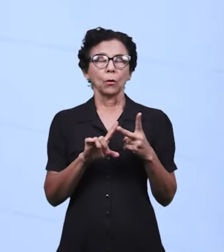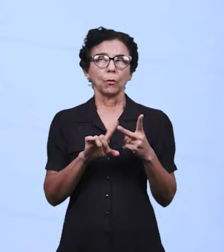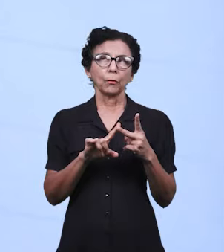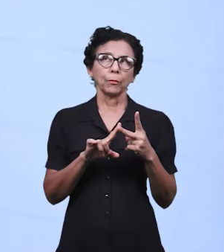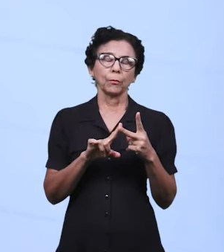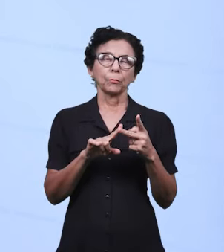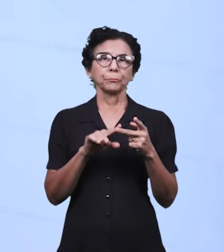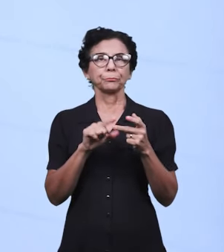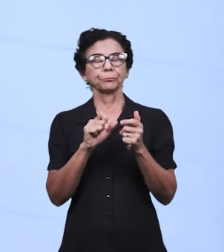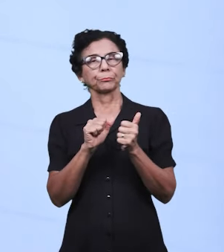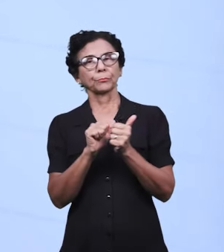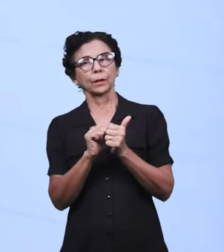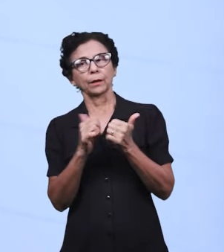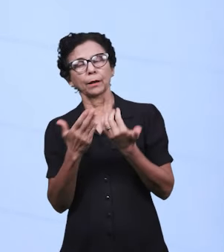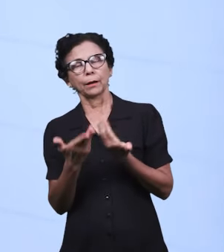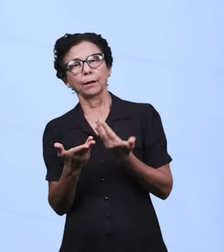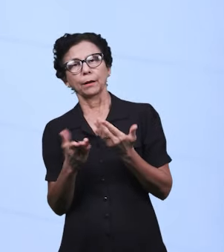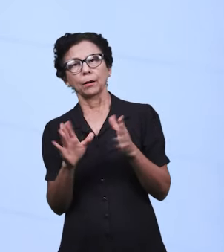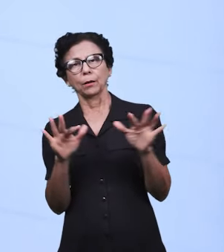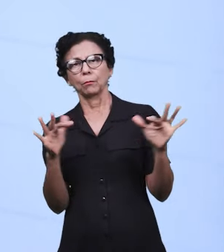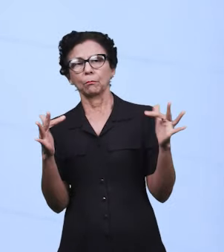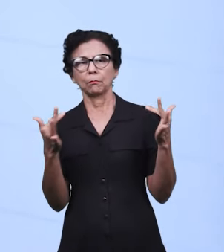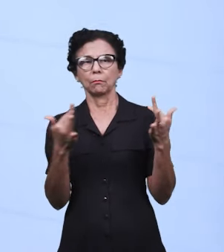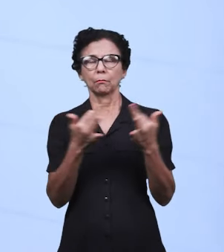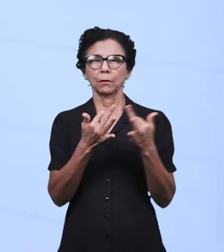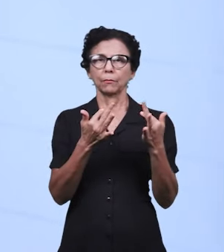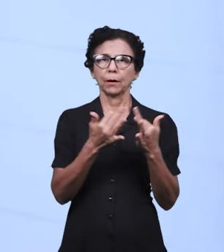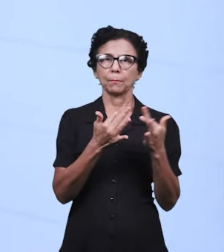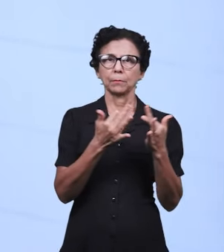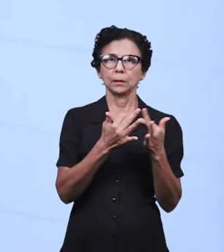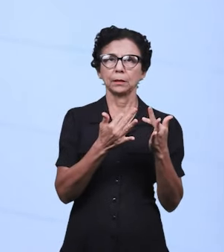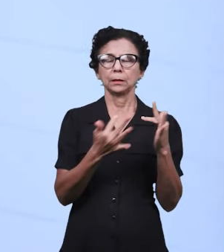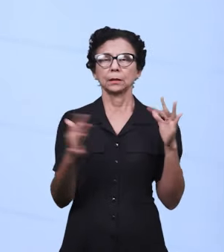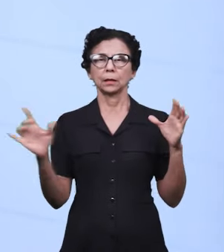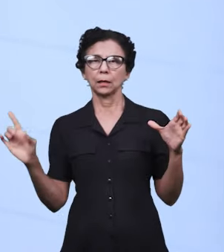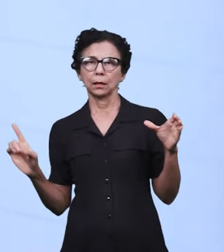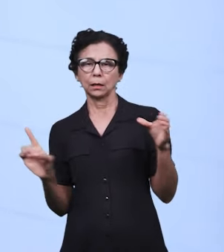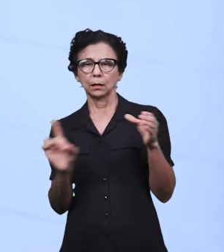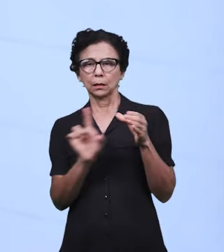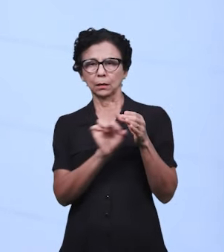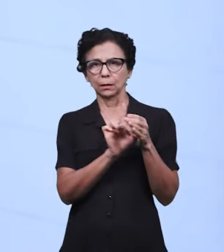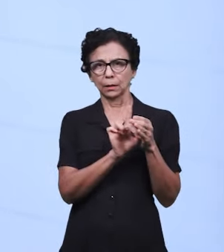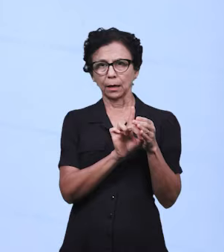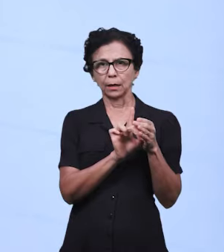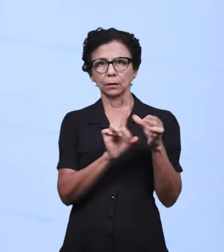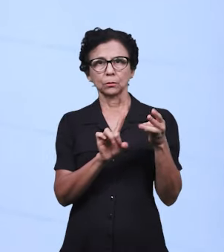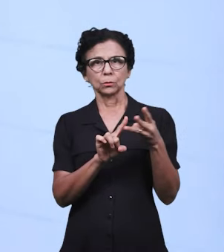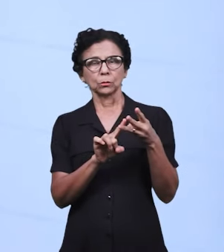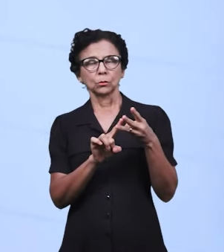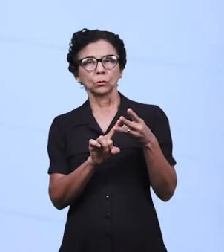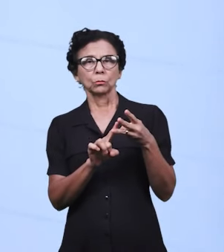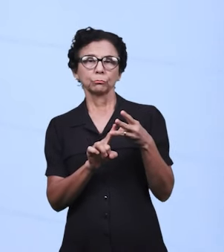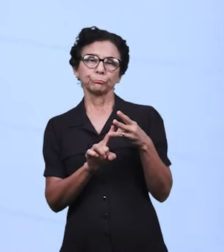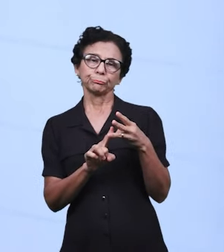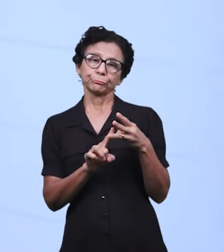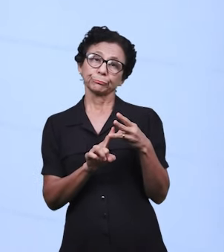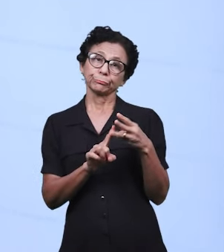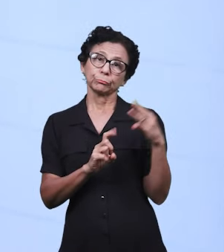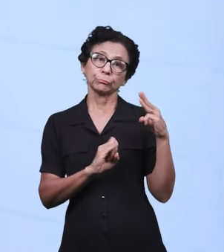seio de uma família ali onde ele foi inserido, seja numa instituição